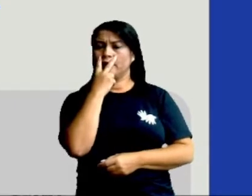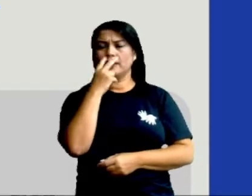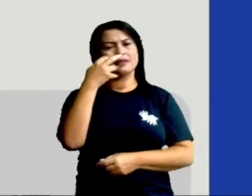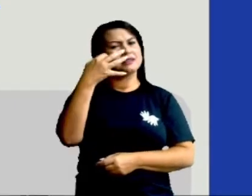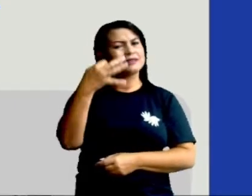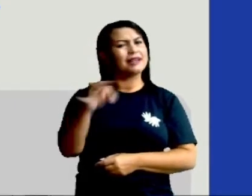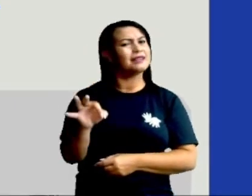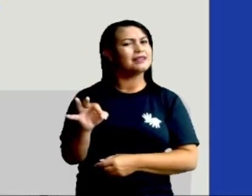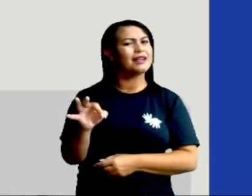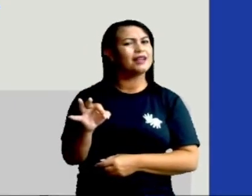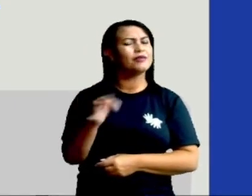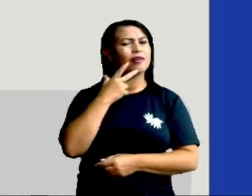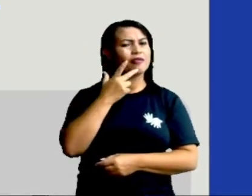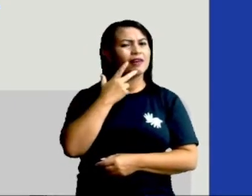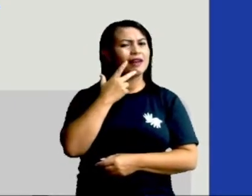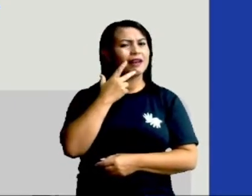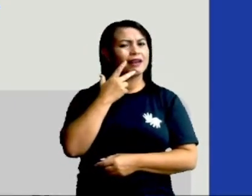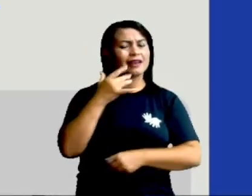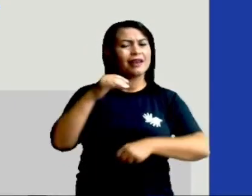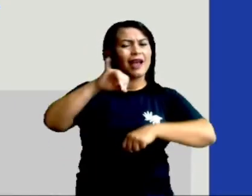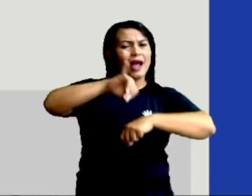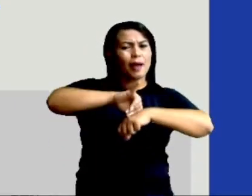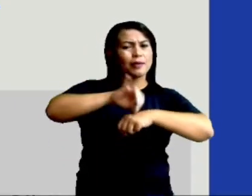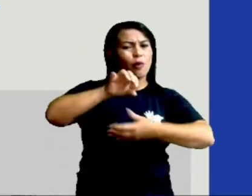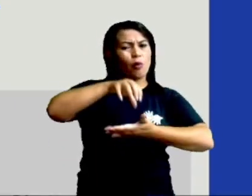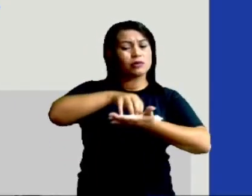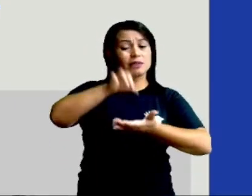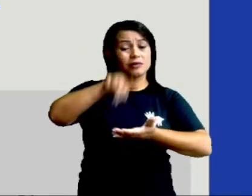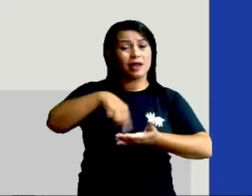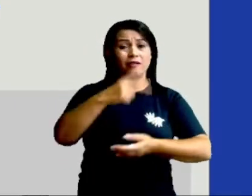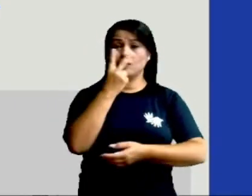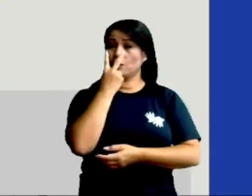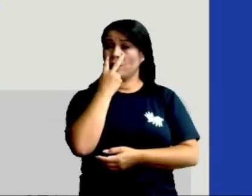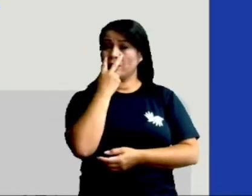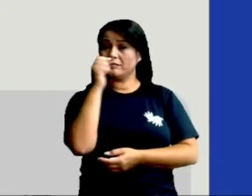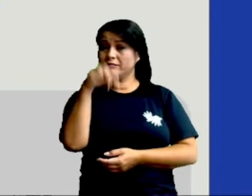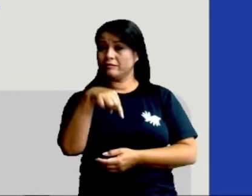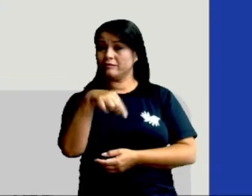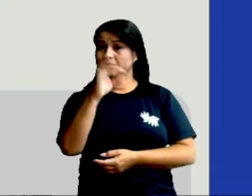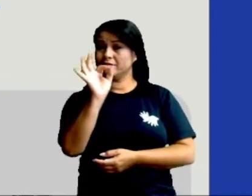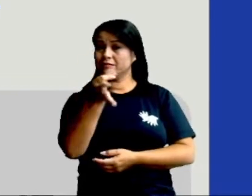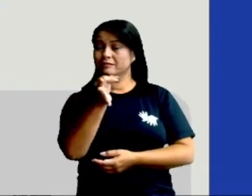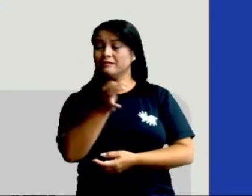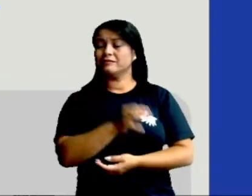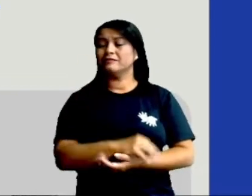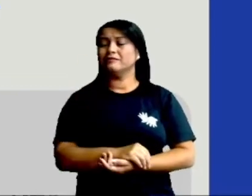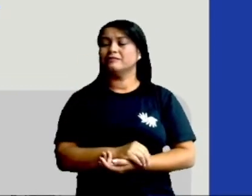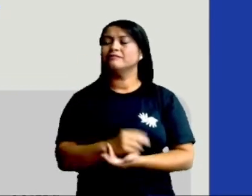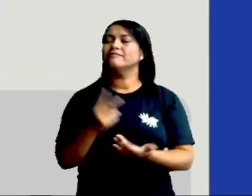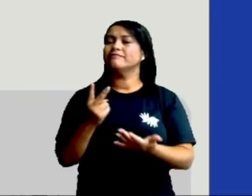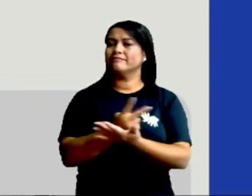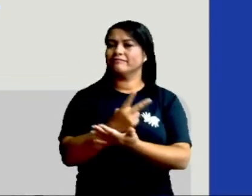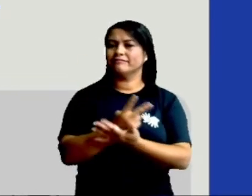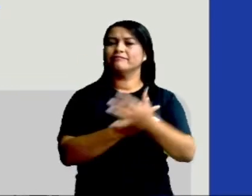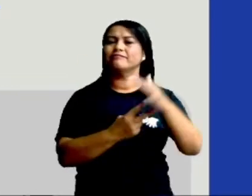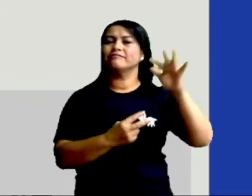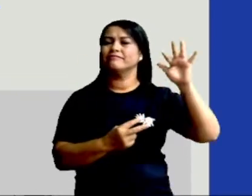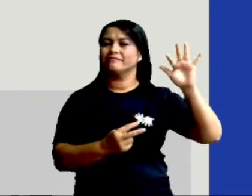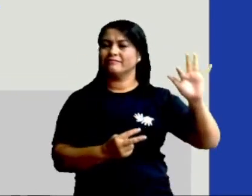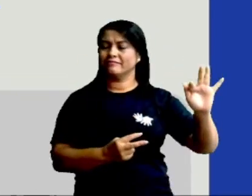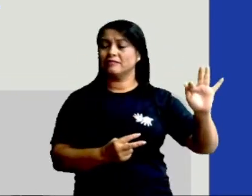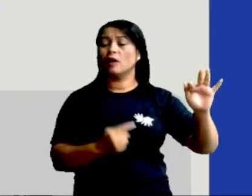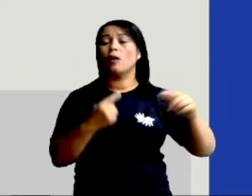Tá certo isso gente eu dizer que a capital de Pernambuco é Vitória de Santo Antão Oi tá errado né